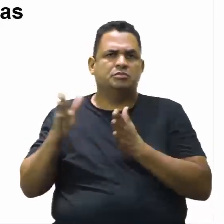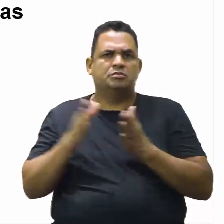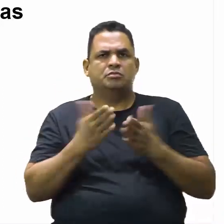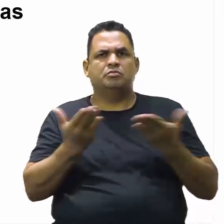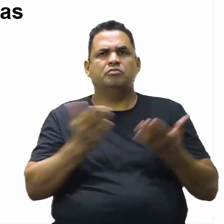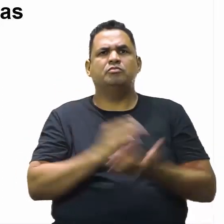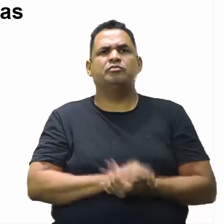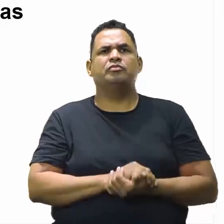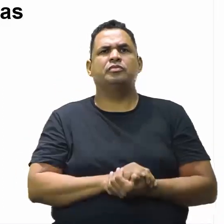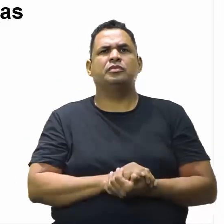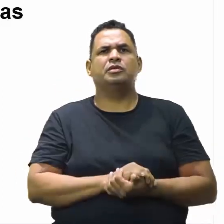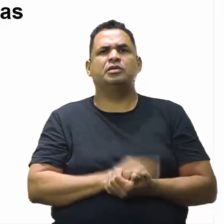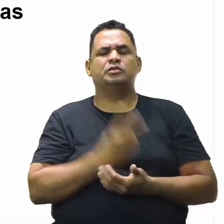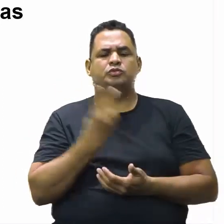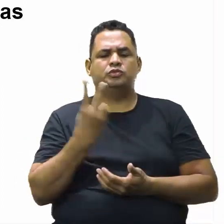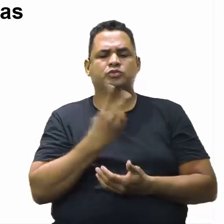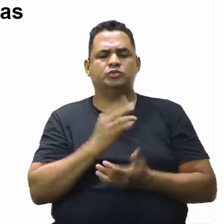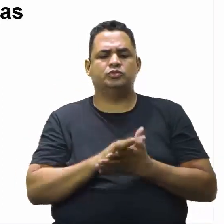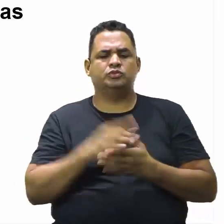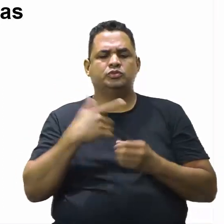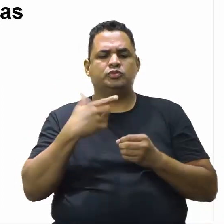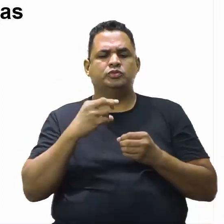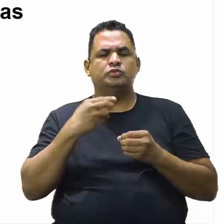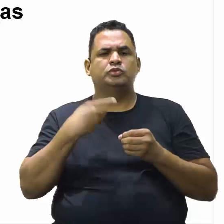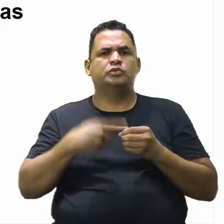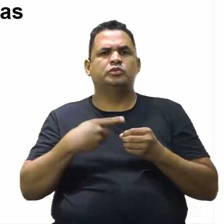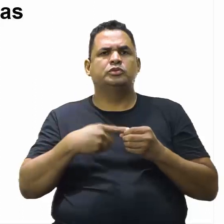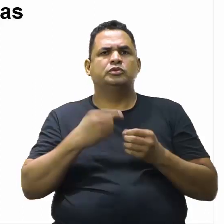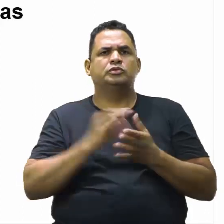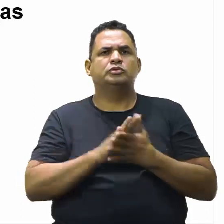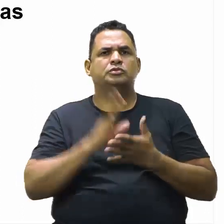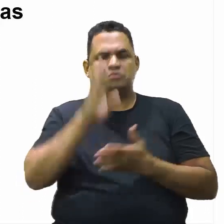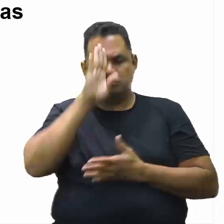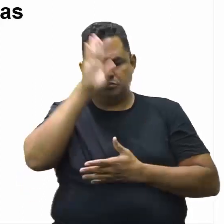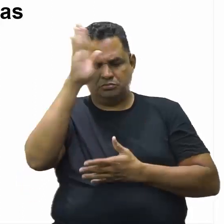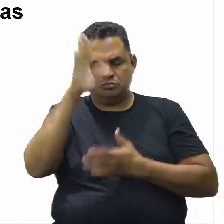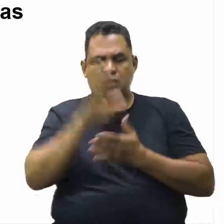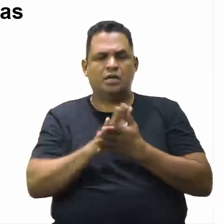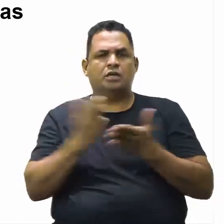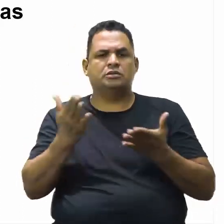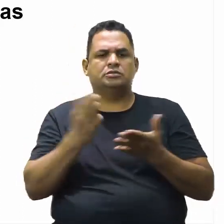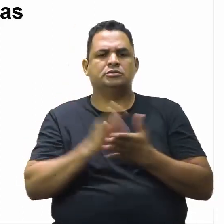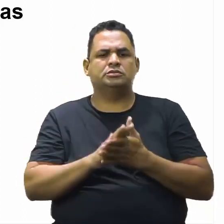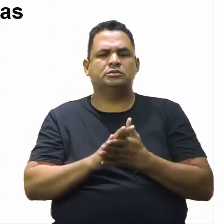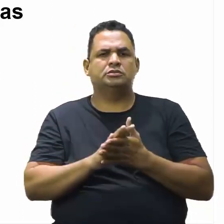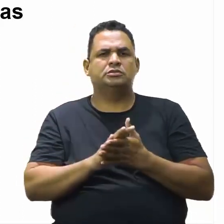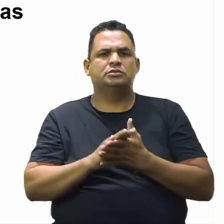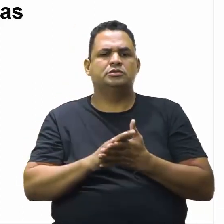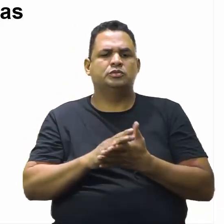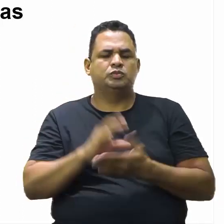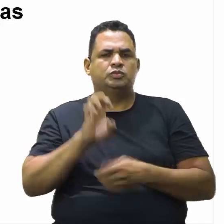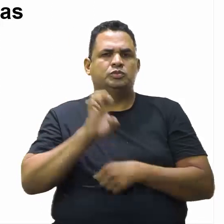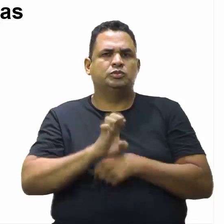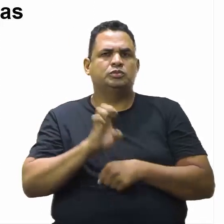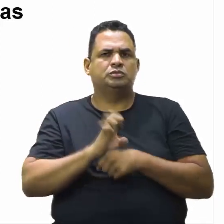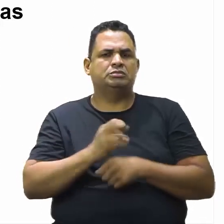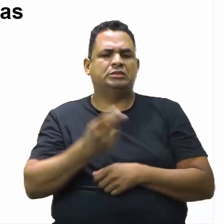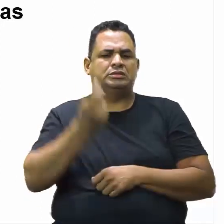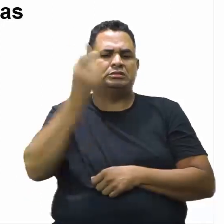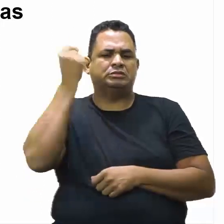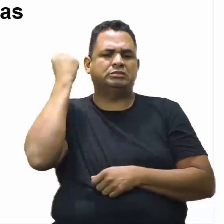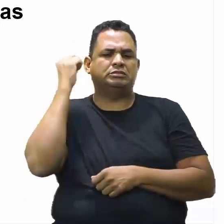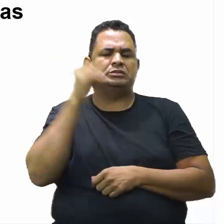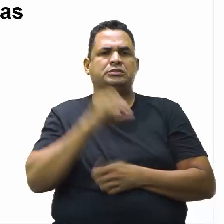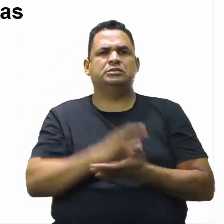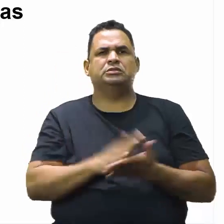sentido, as duas cidades que se destacam no estado por serem as mais antigas são,